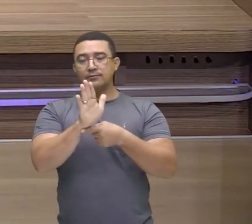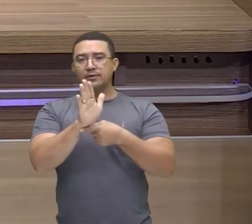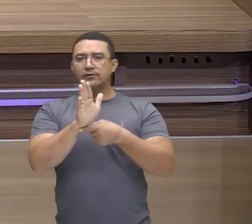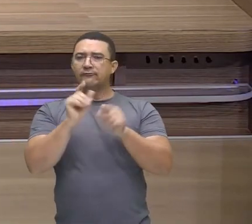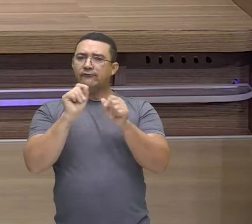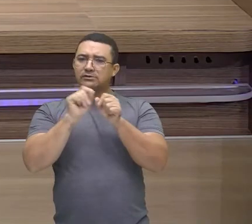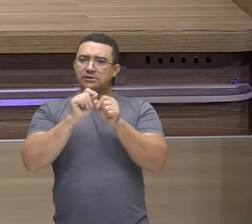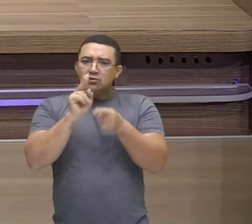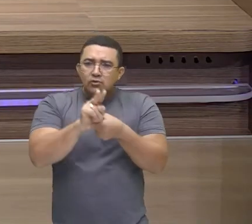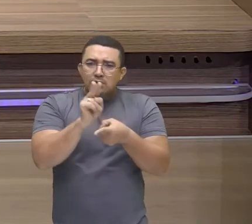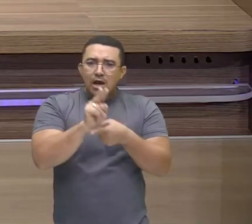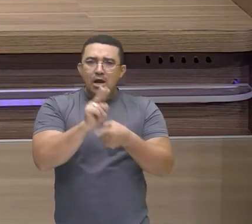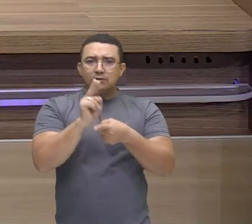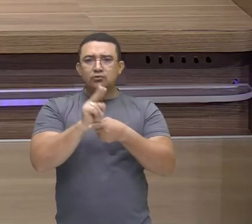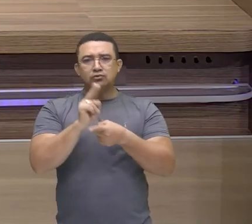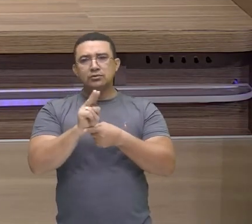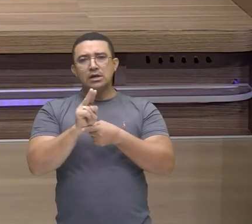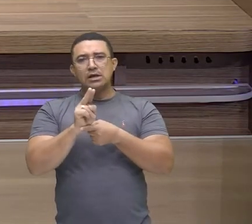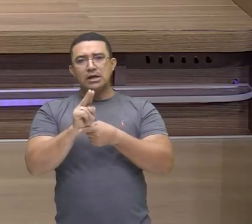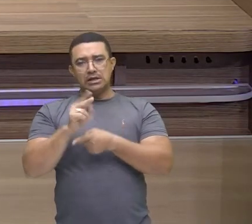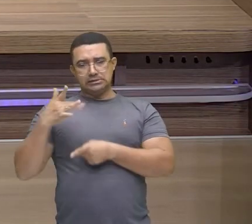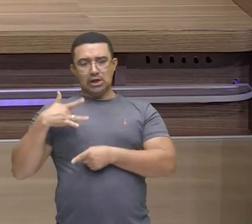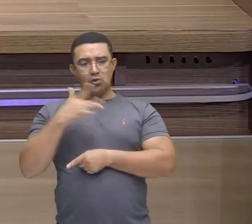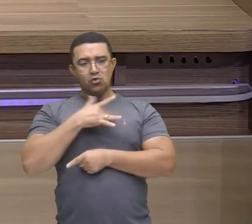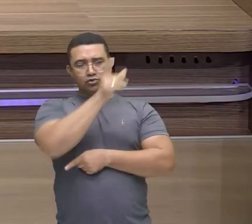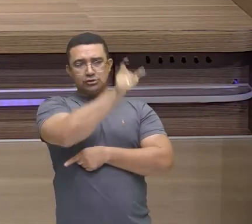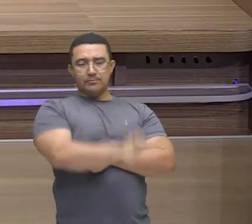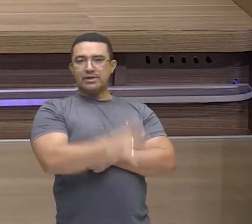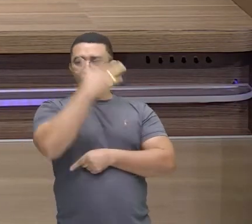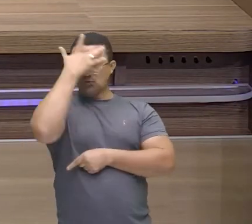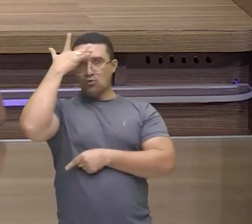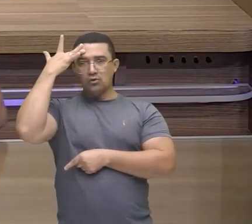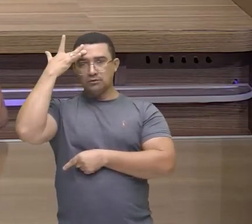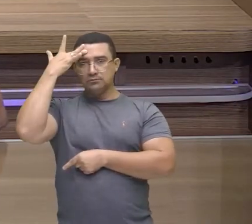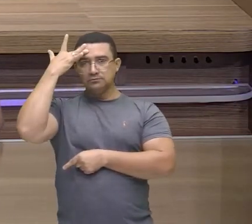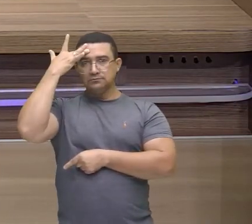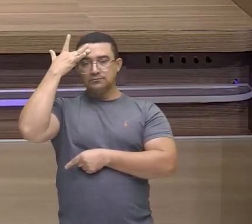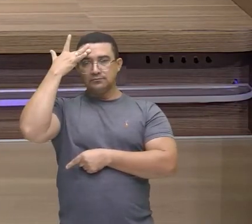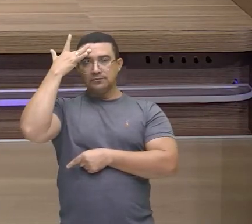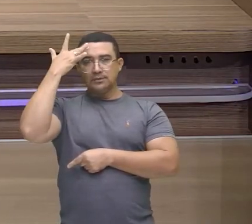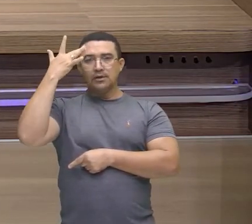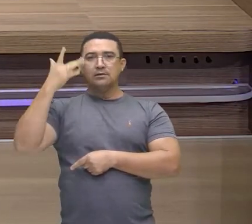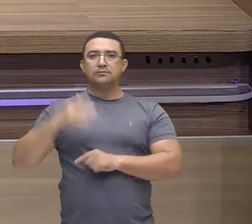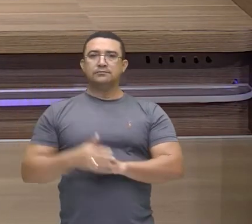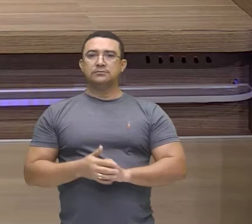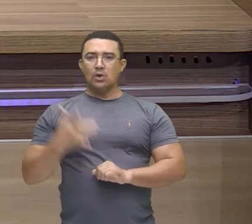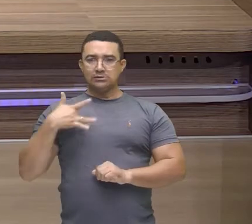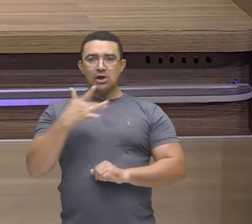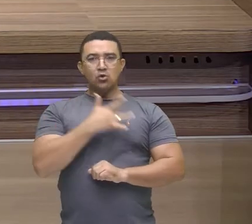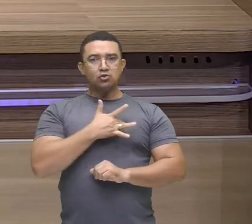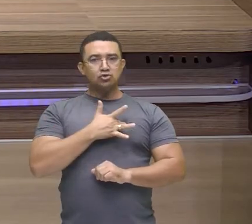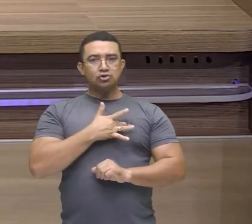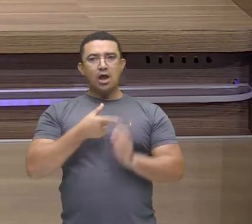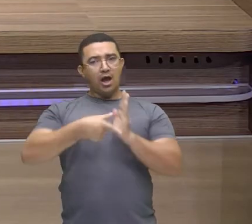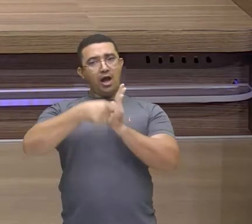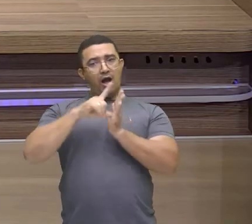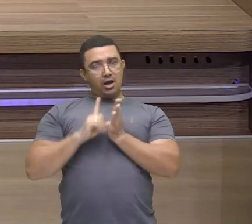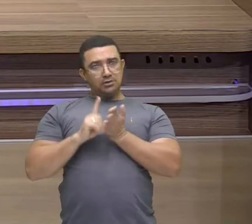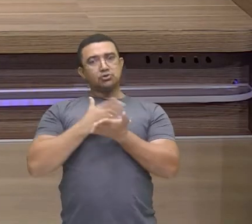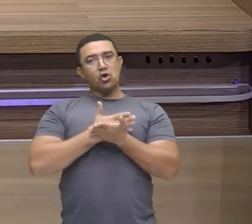tratamento e a recuperação da saúde. A saúde, ela vem lá embaixo, desde que nasce e vai